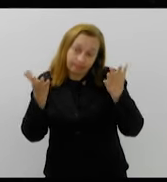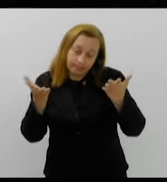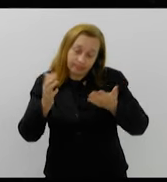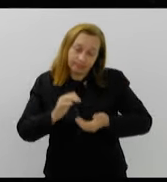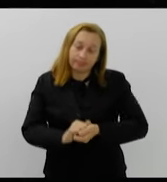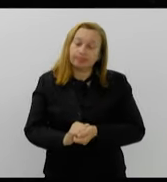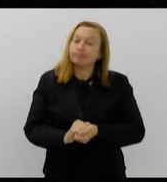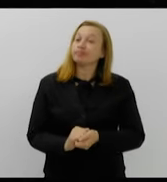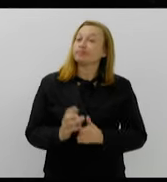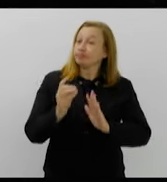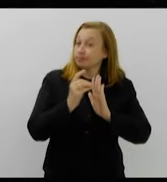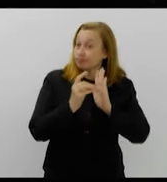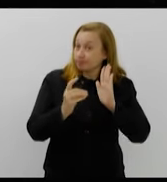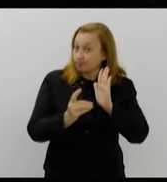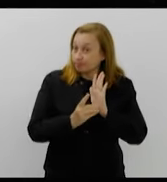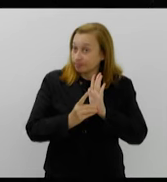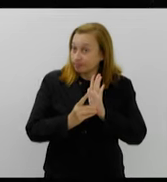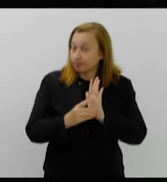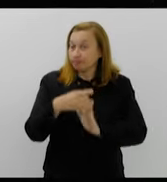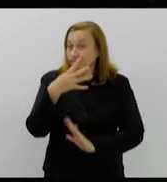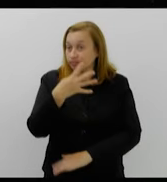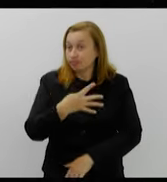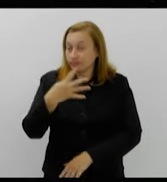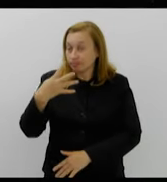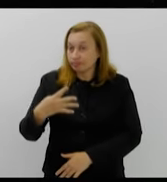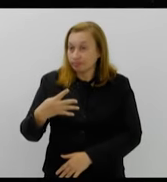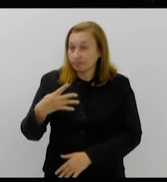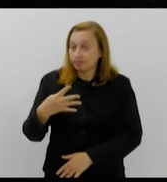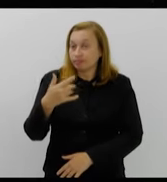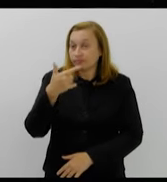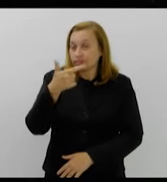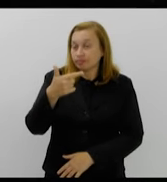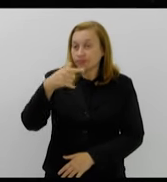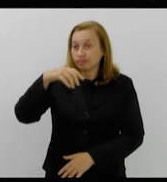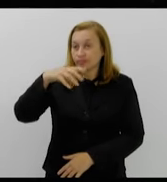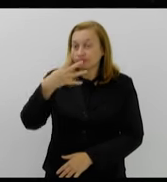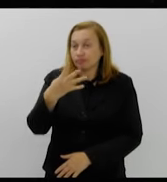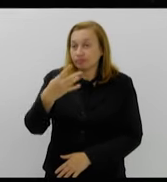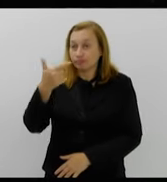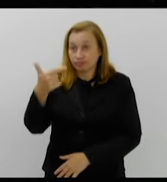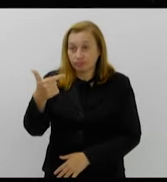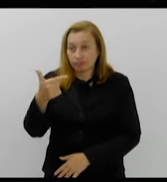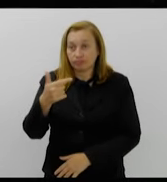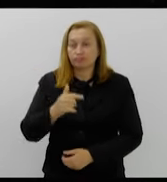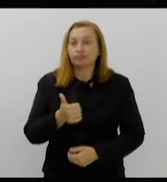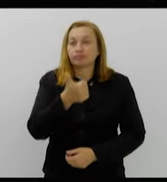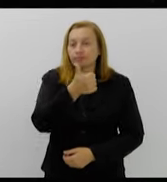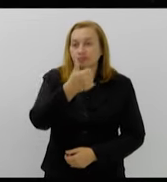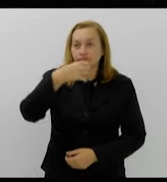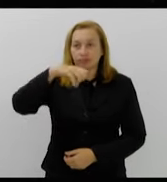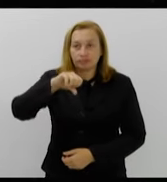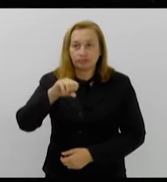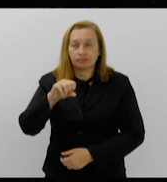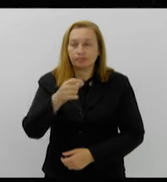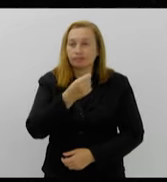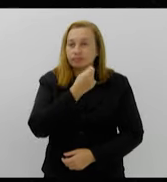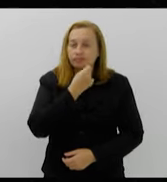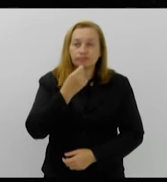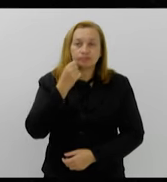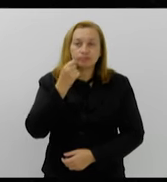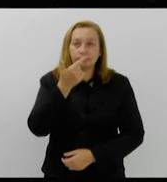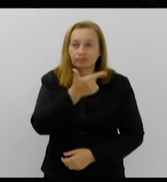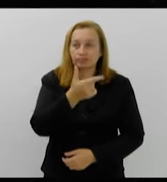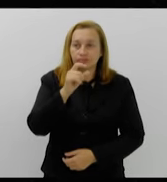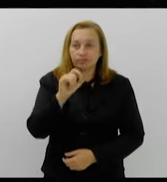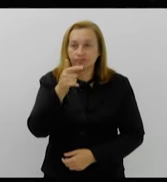ao decreto 492 92 de 19 de setembro de